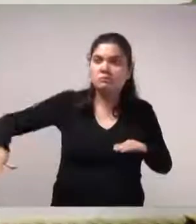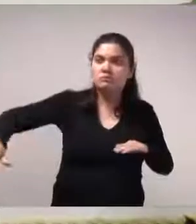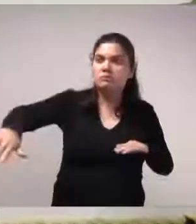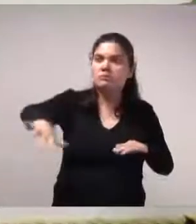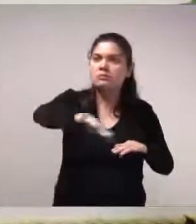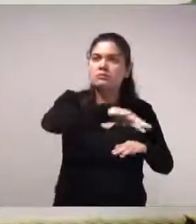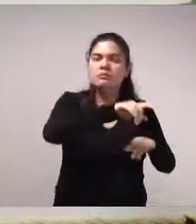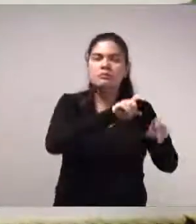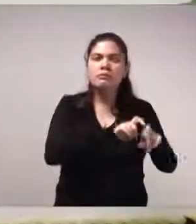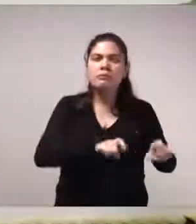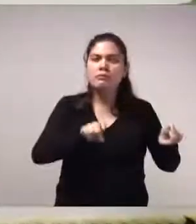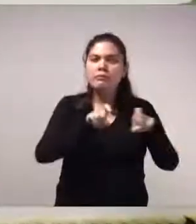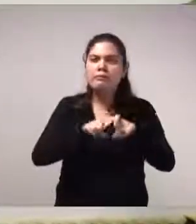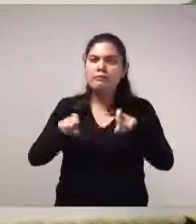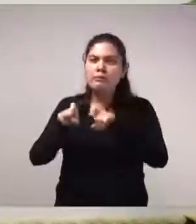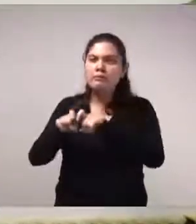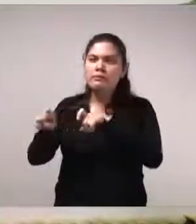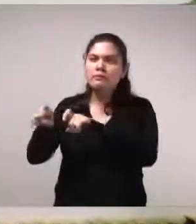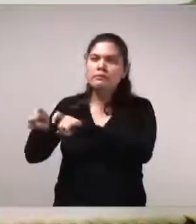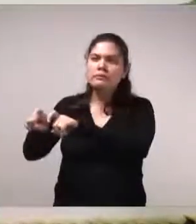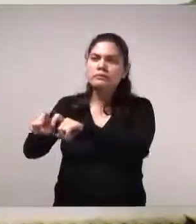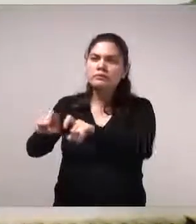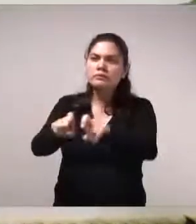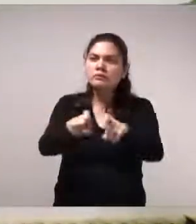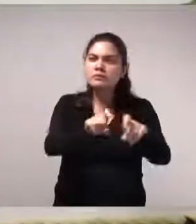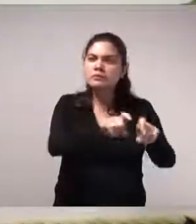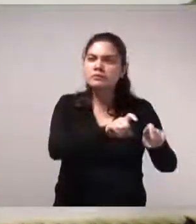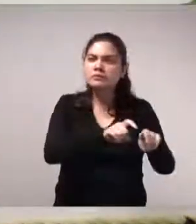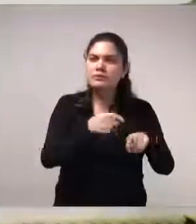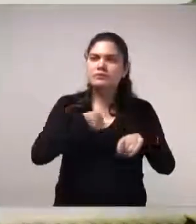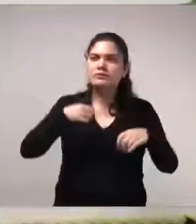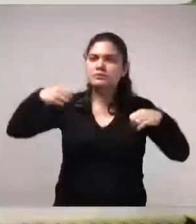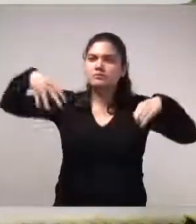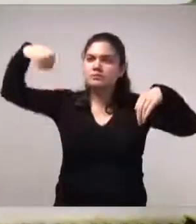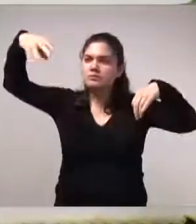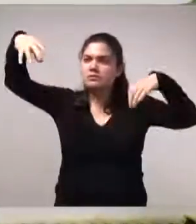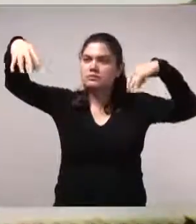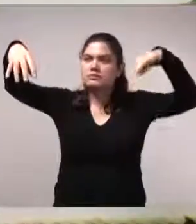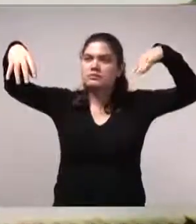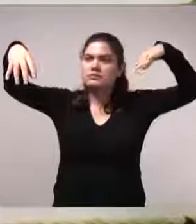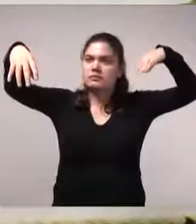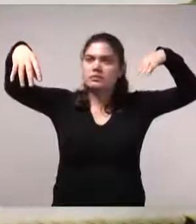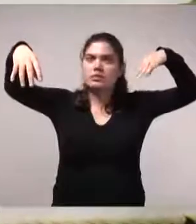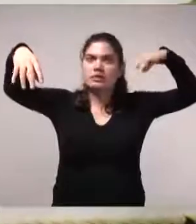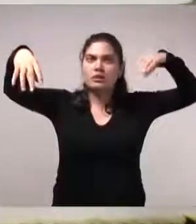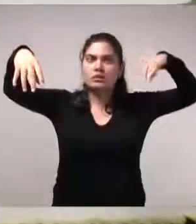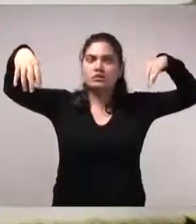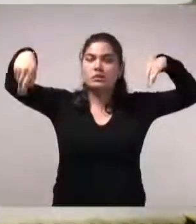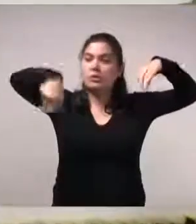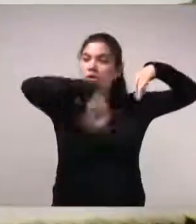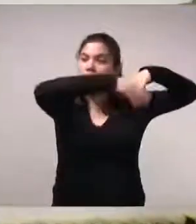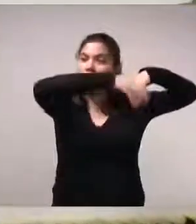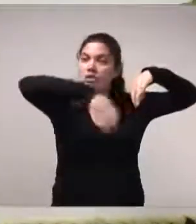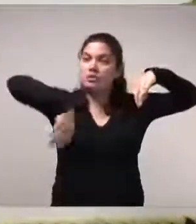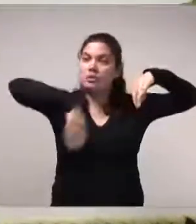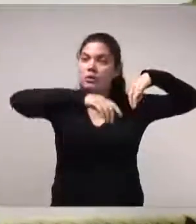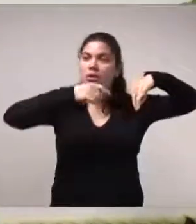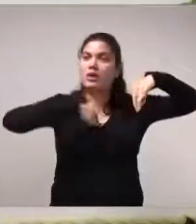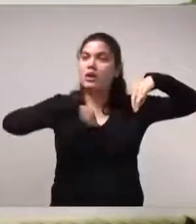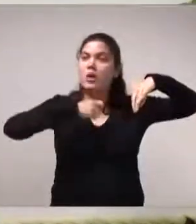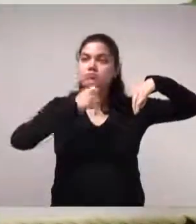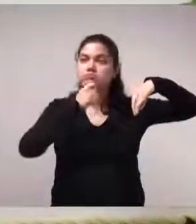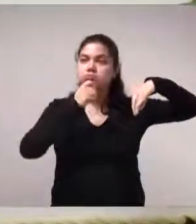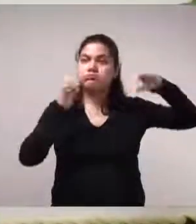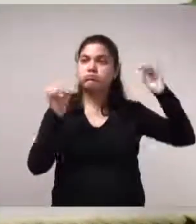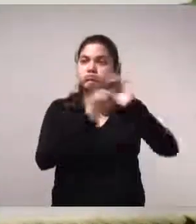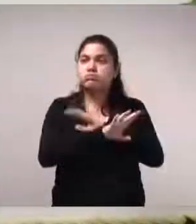a primeira fileira de luminárias eu só posso ligar e acender com a que fica do outro lado do corredor, eu não estou sendo eficiente.